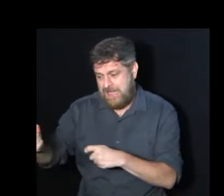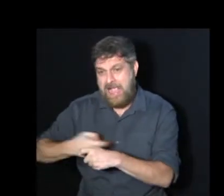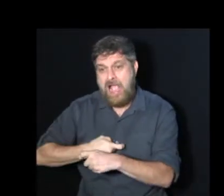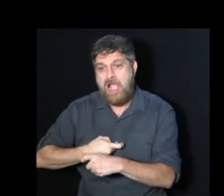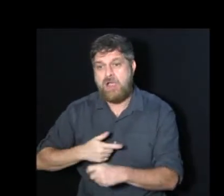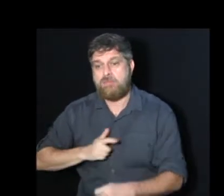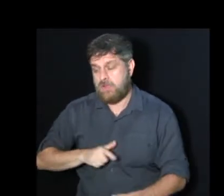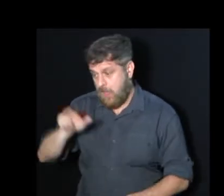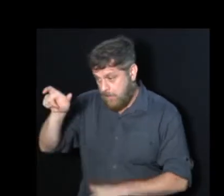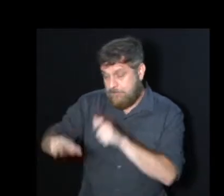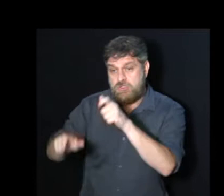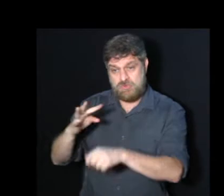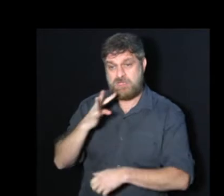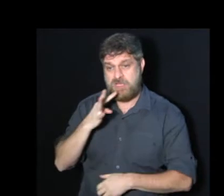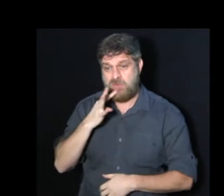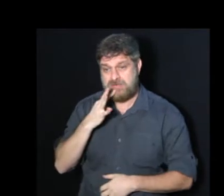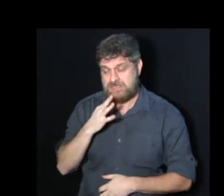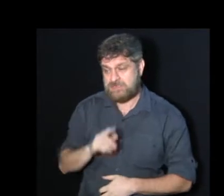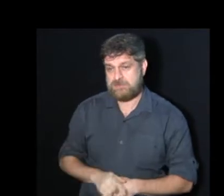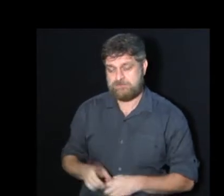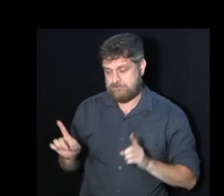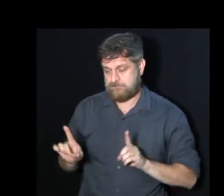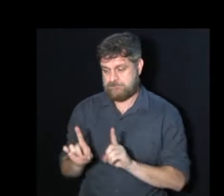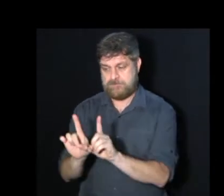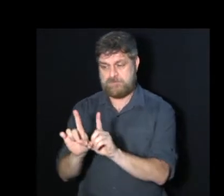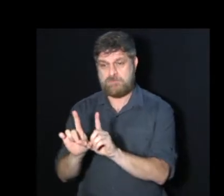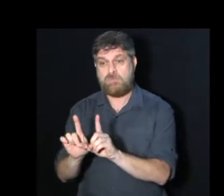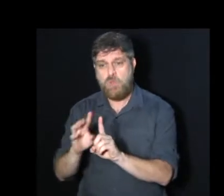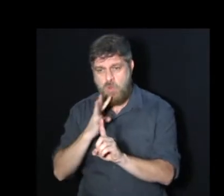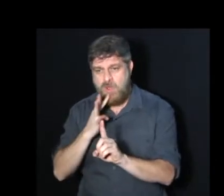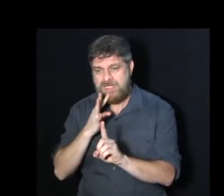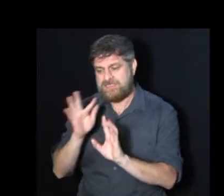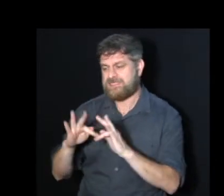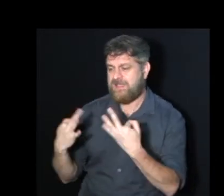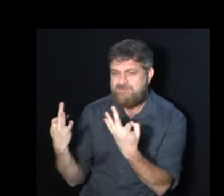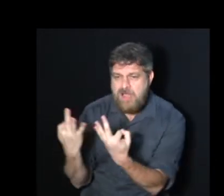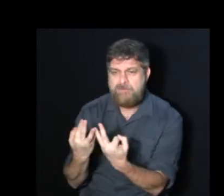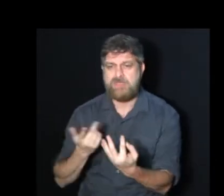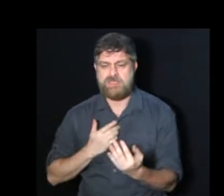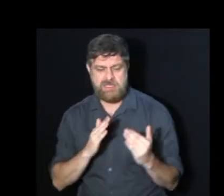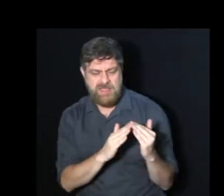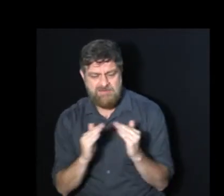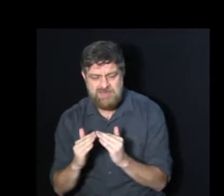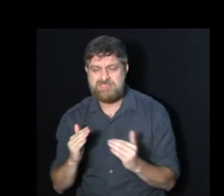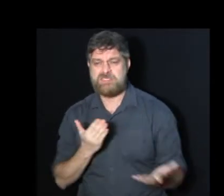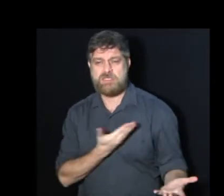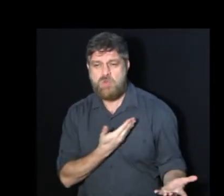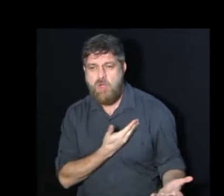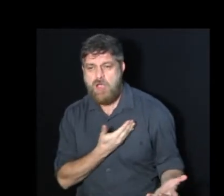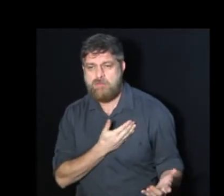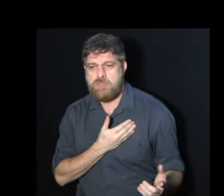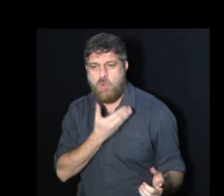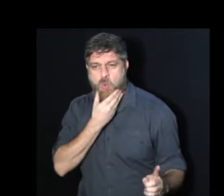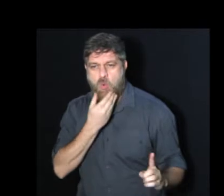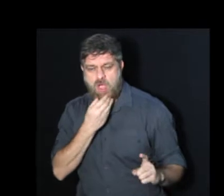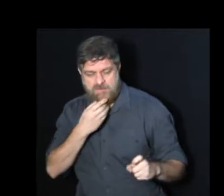por conhecidos, então por pessoas com quem tem relações, seja da família, vizinhos, amigos. Uma mulher é